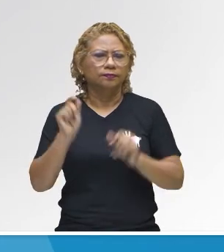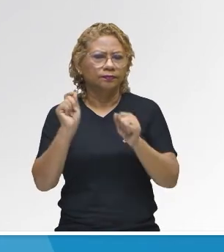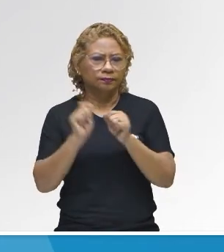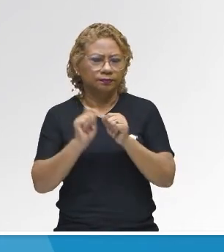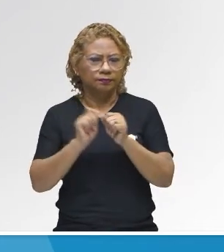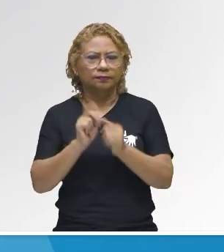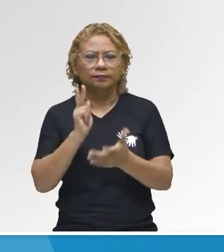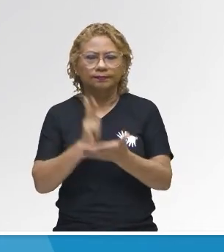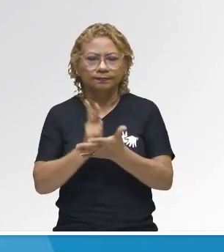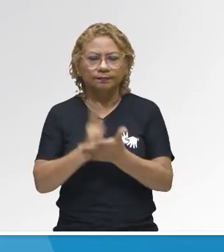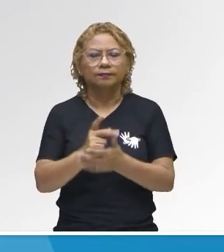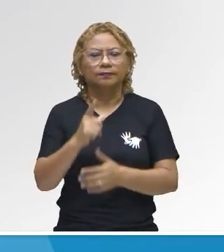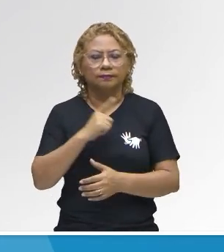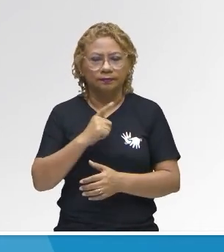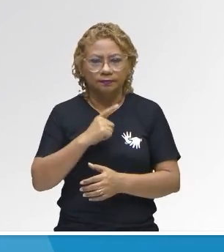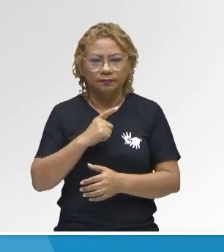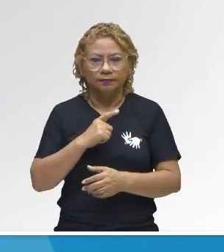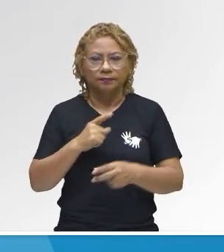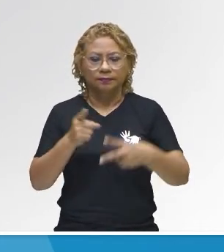ter um ângulo